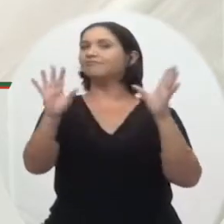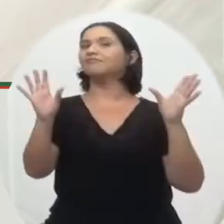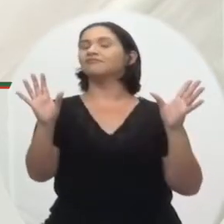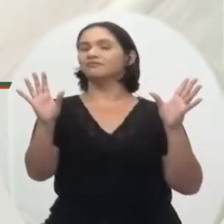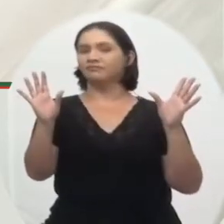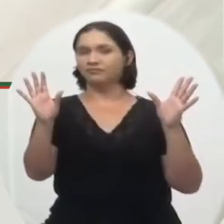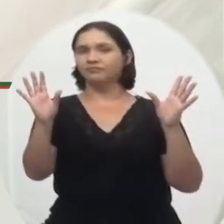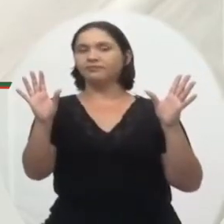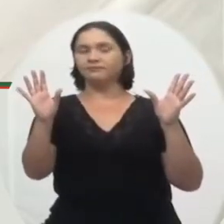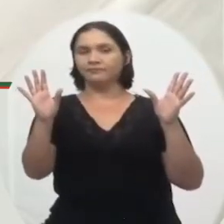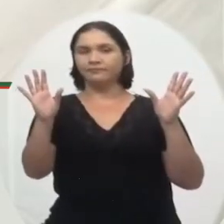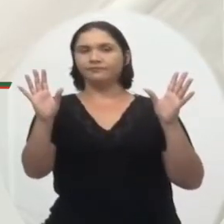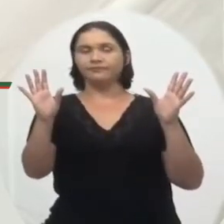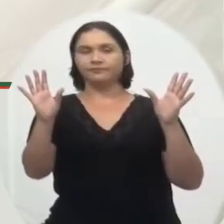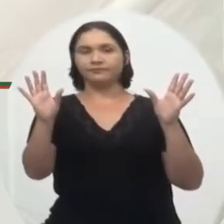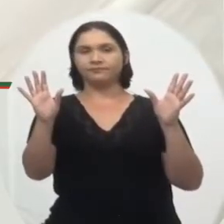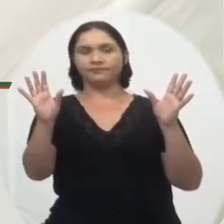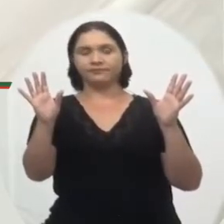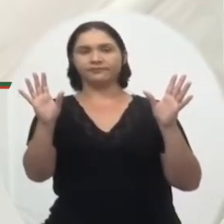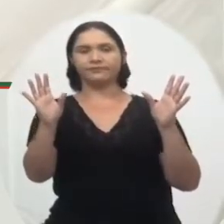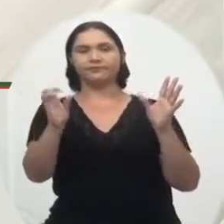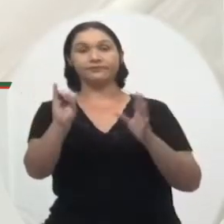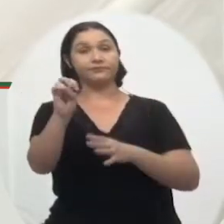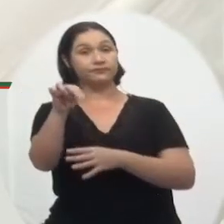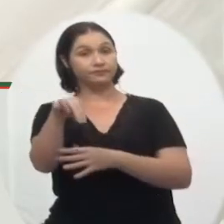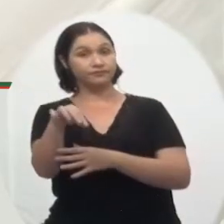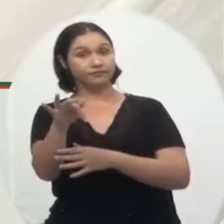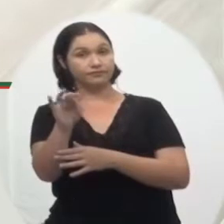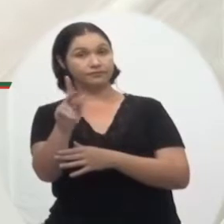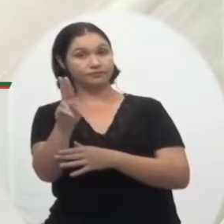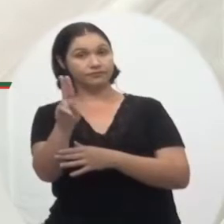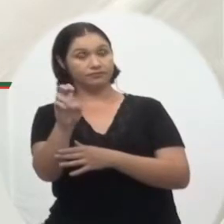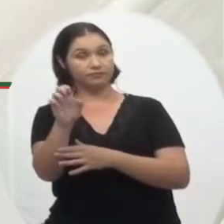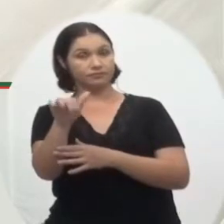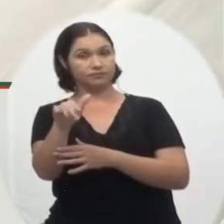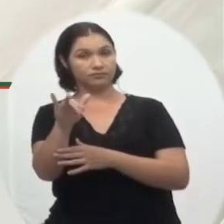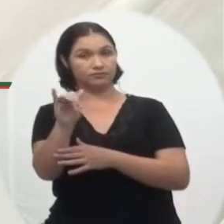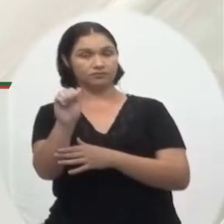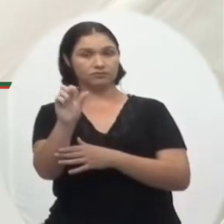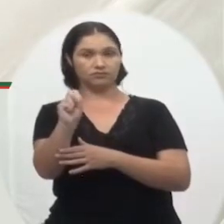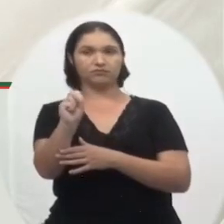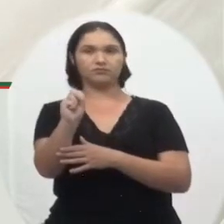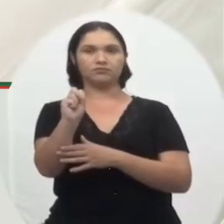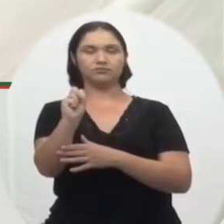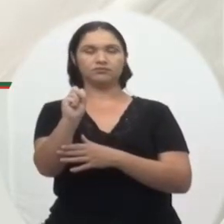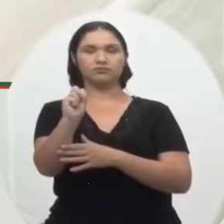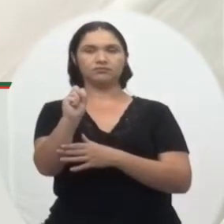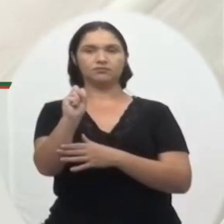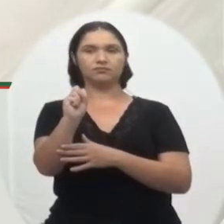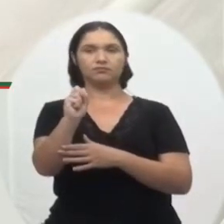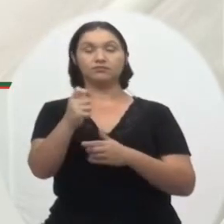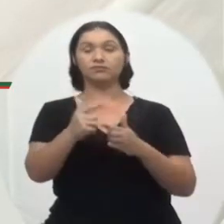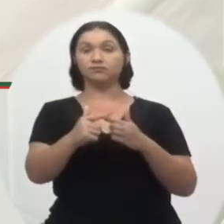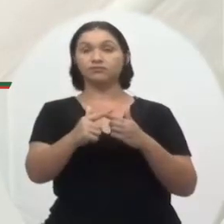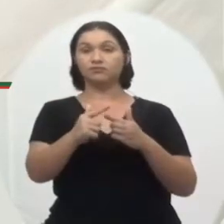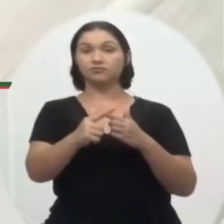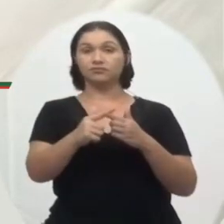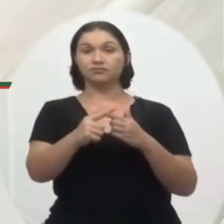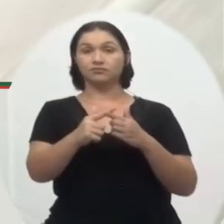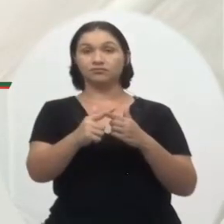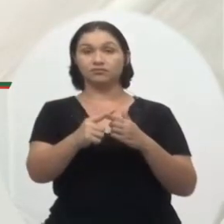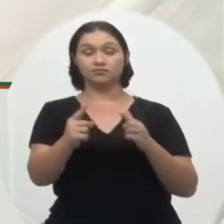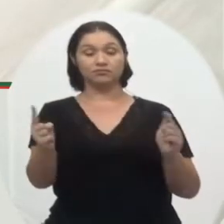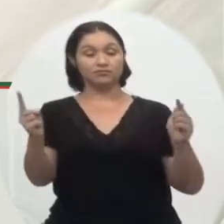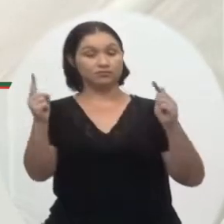que possam apontar para decisões que não necessariamente sejam aquelas que apresentem o melhor custo-benefício num mercado tão difícil e